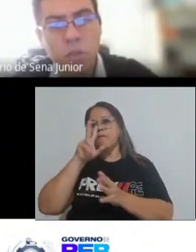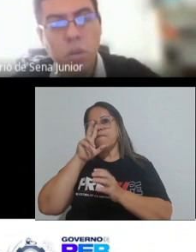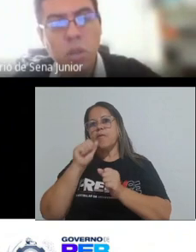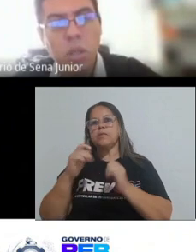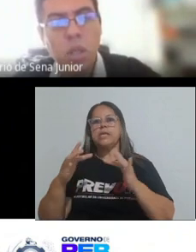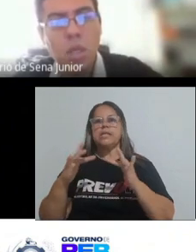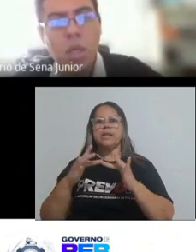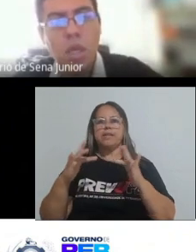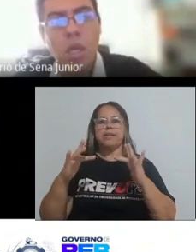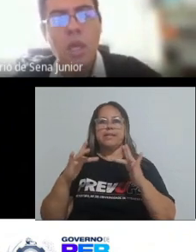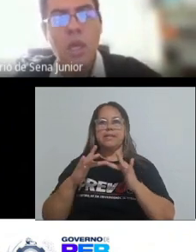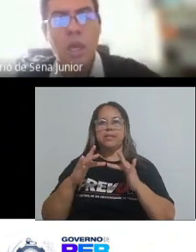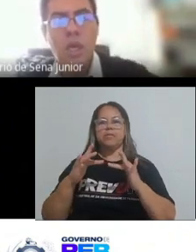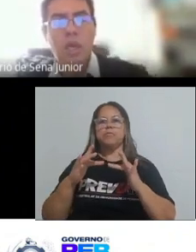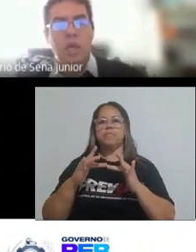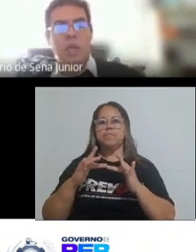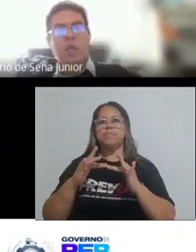atrito